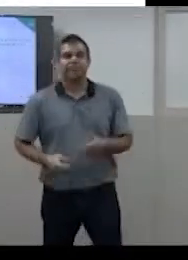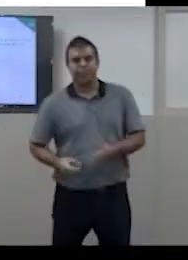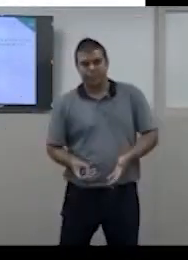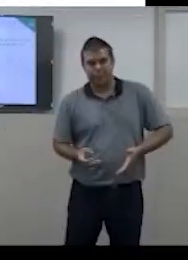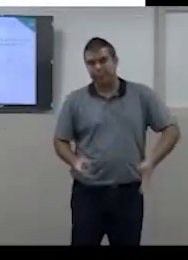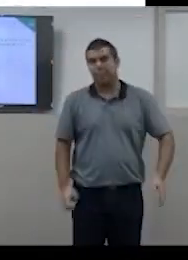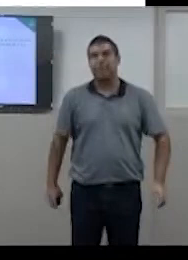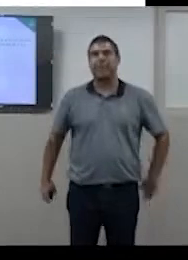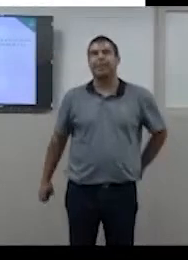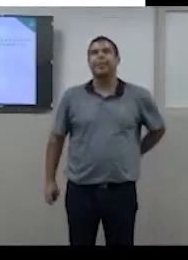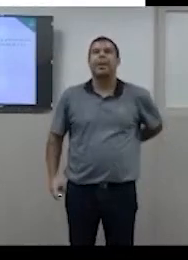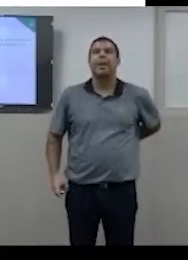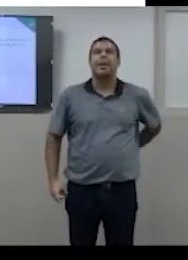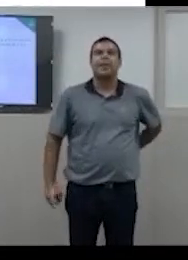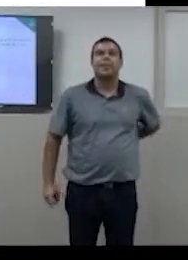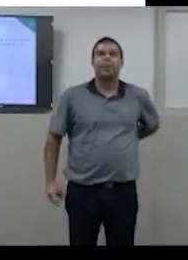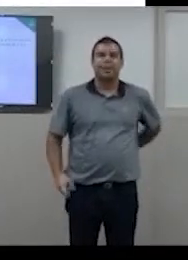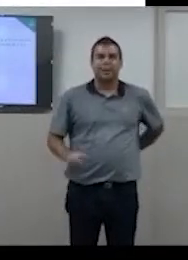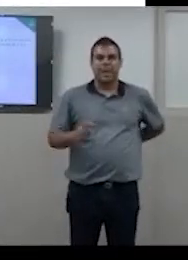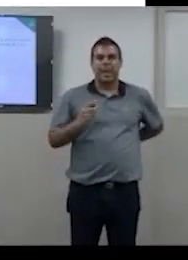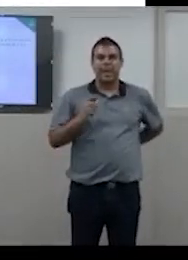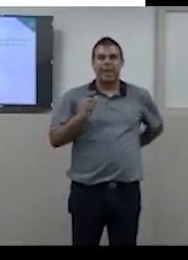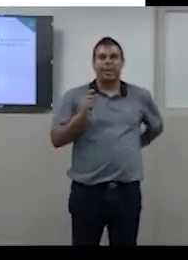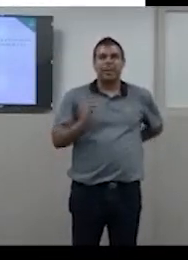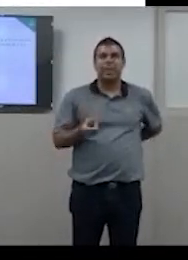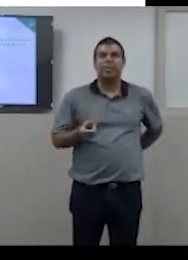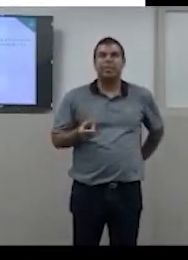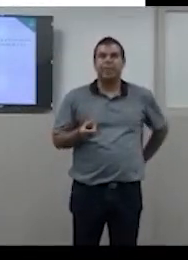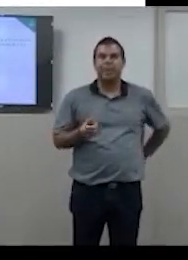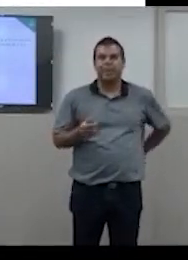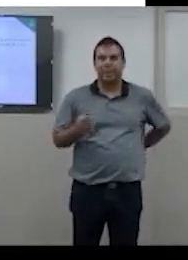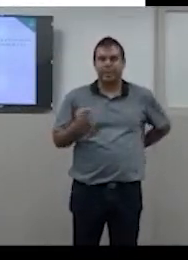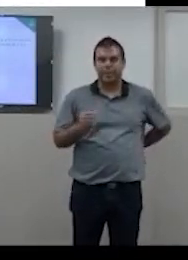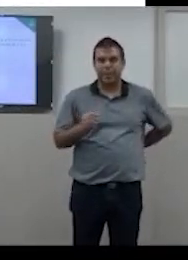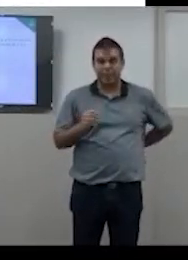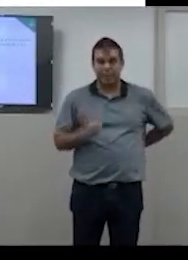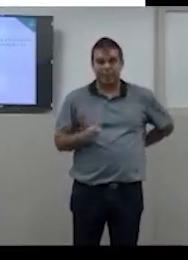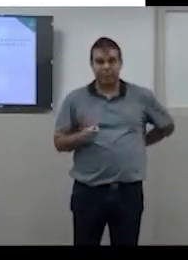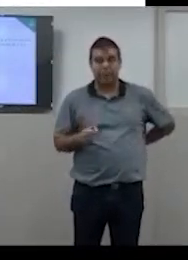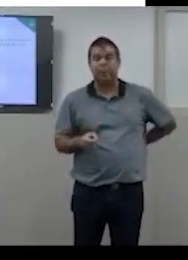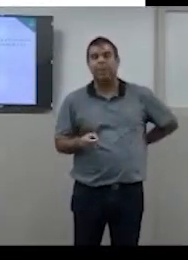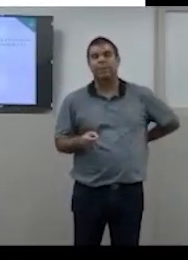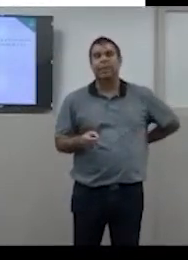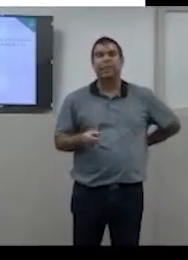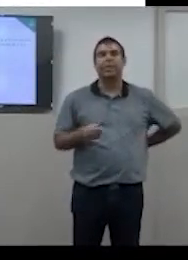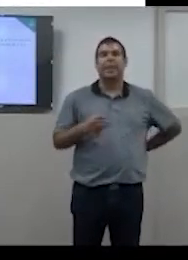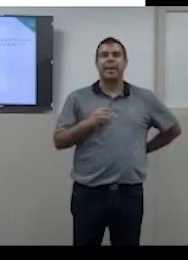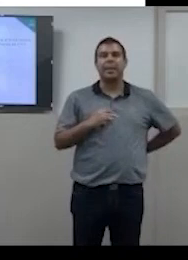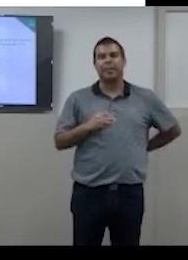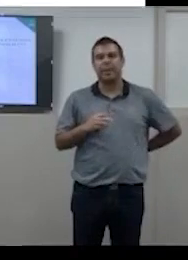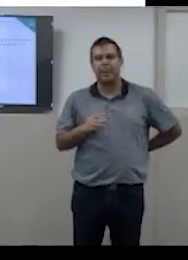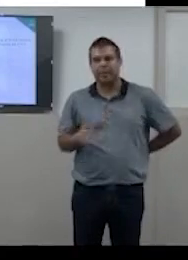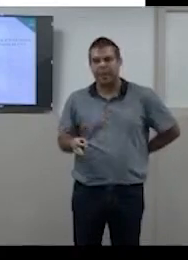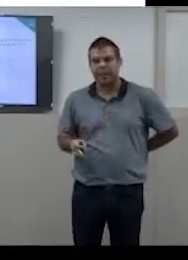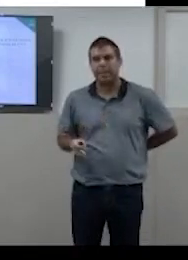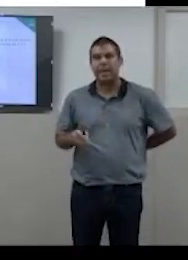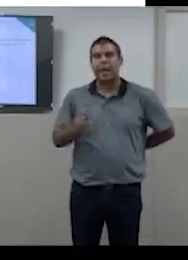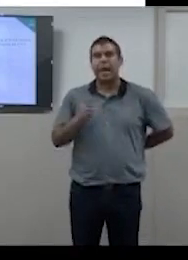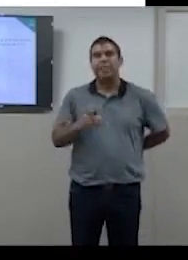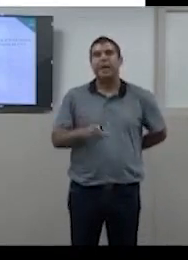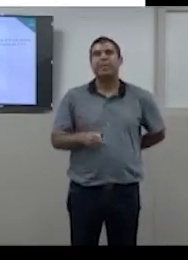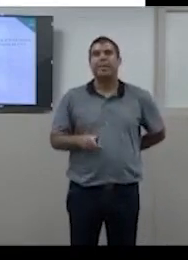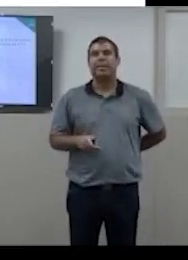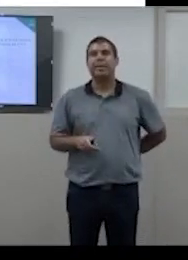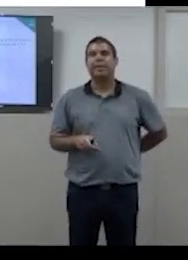Bom, galerinha, conseguiram dar uma olhada aí? Então assim, ó, os dados que você tem ali, perceba, a temperatura não está mudando, beleza? Está